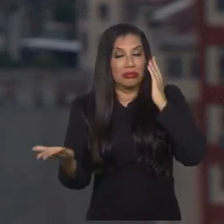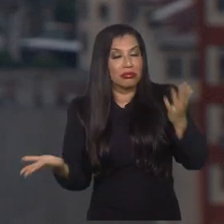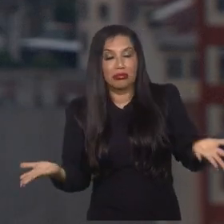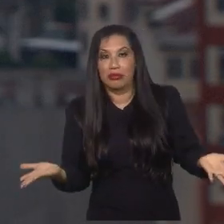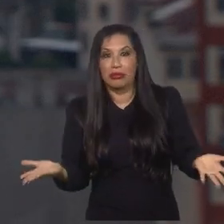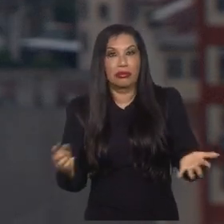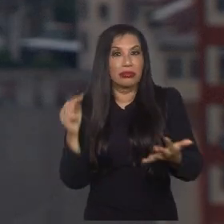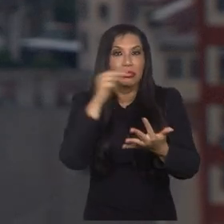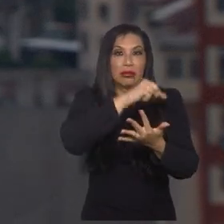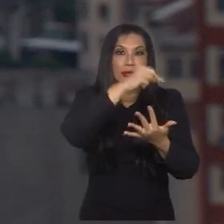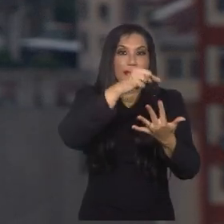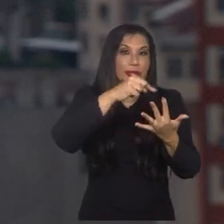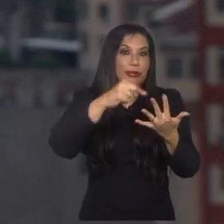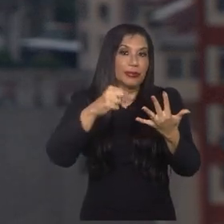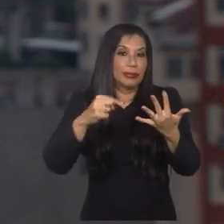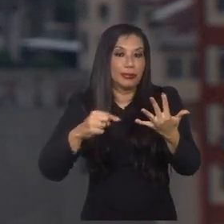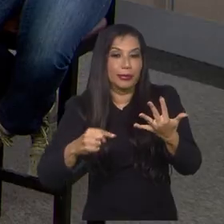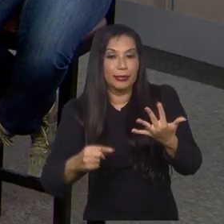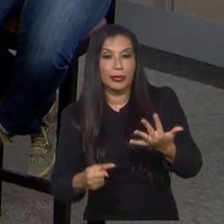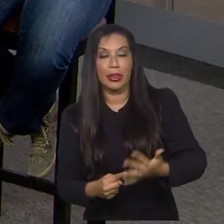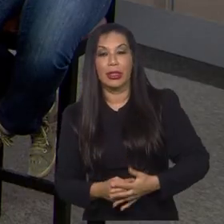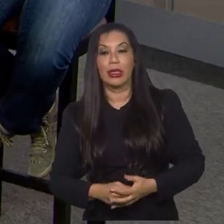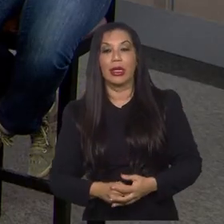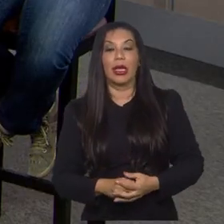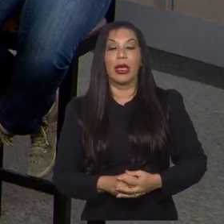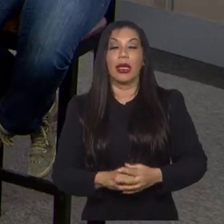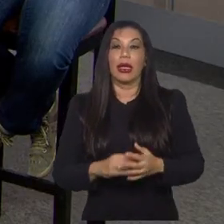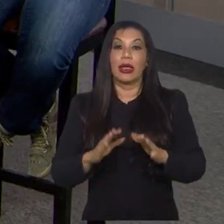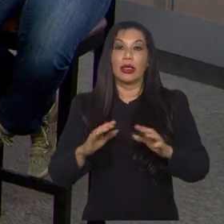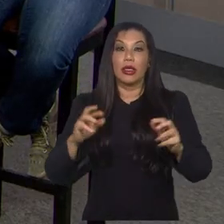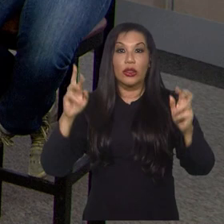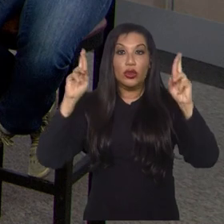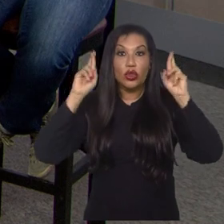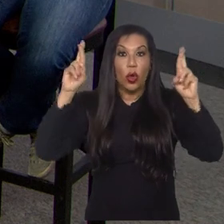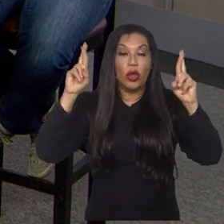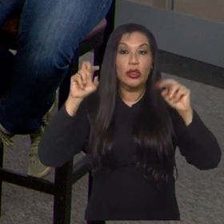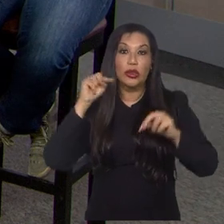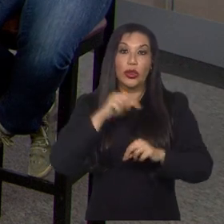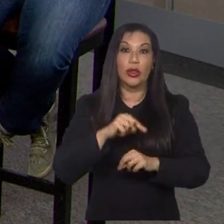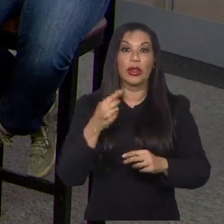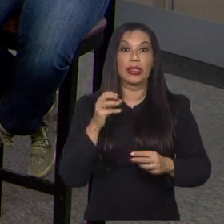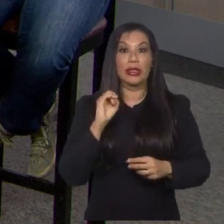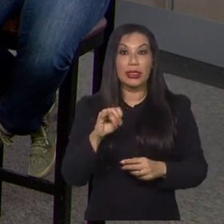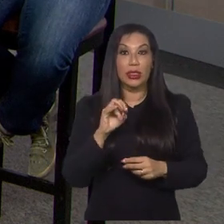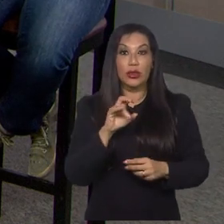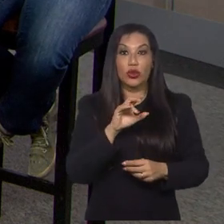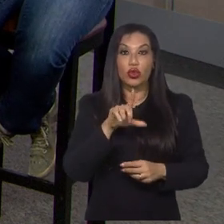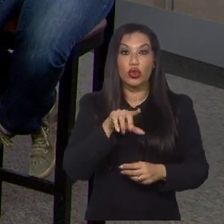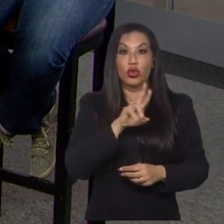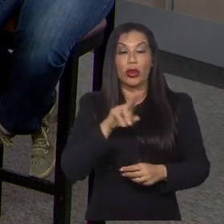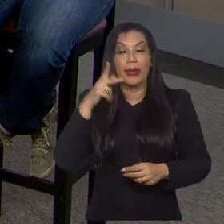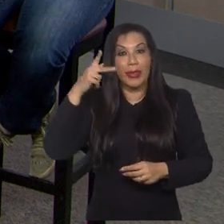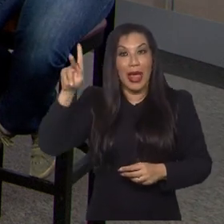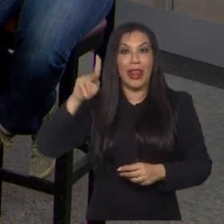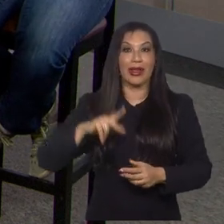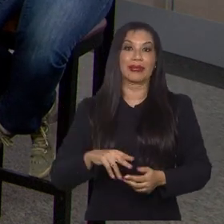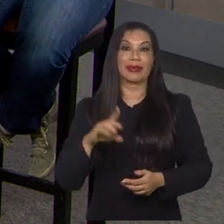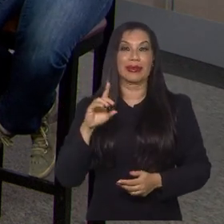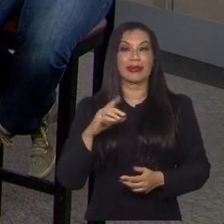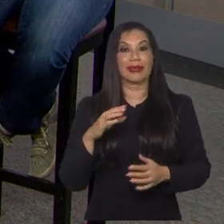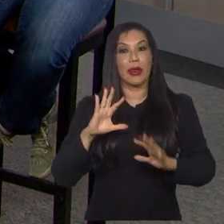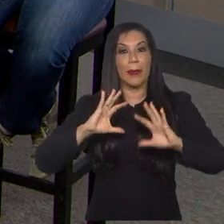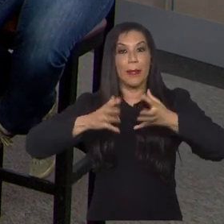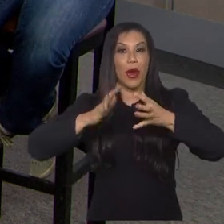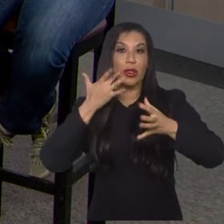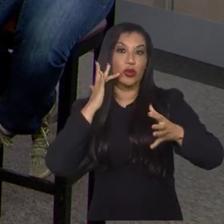né? Sim, gostaria muito que fosse a dela. Torço para que seja ela. Então, se fosse um nome, seria o dela, né? Bola de